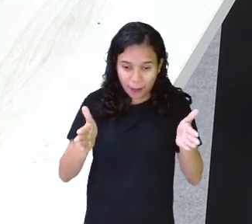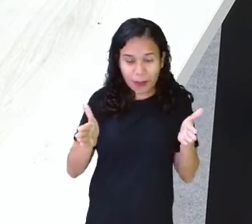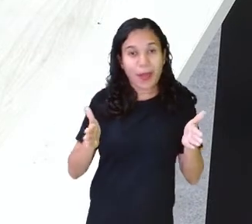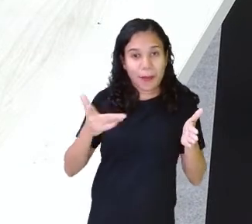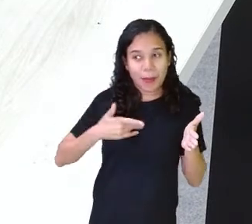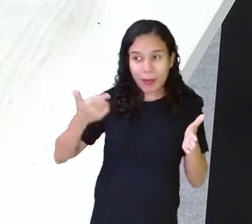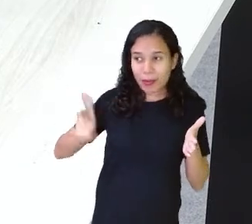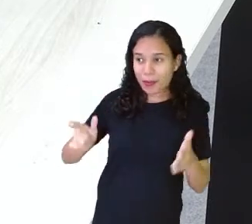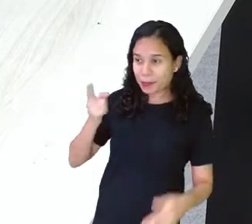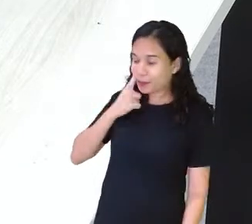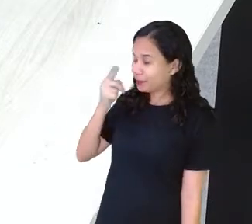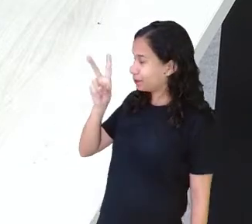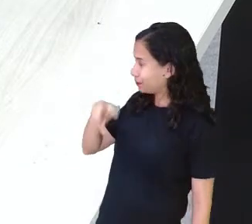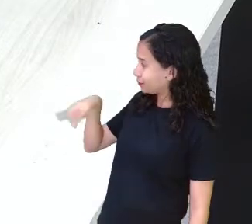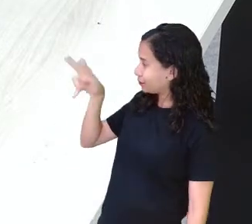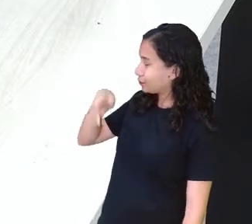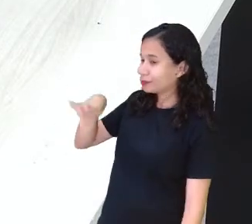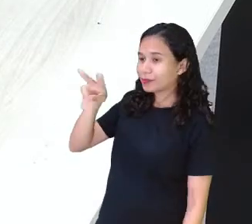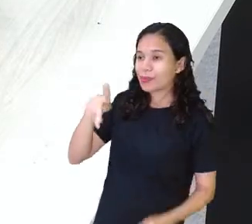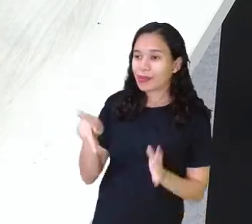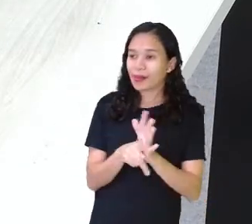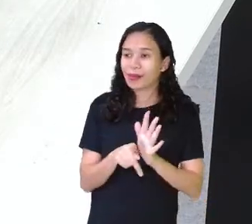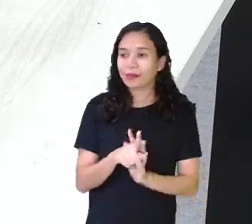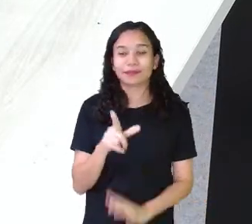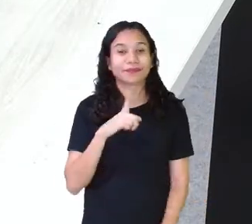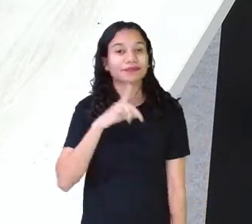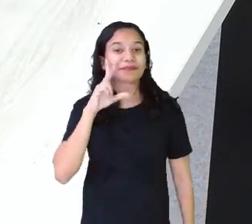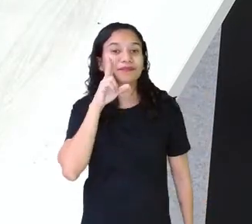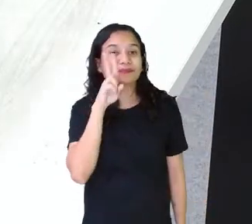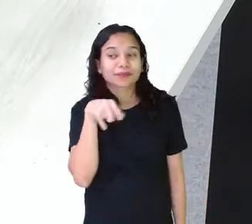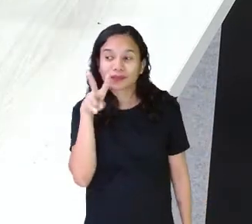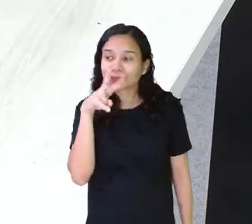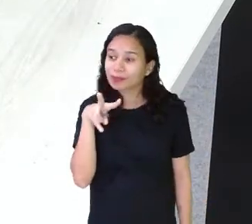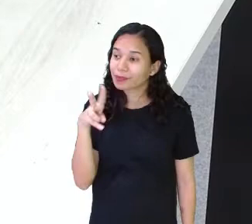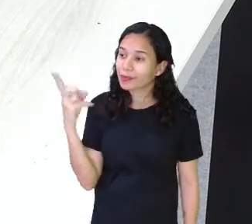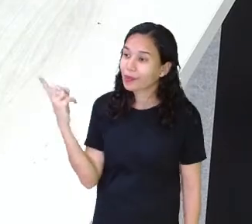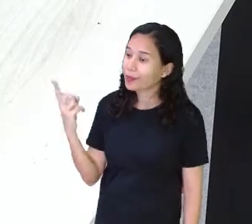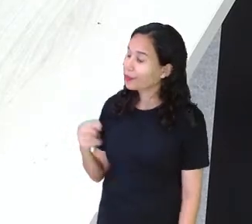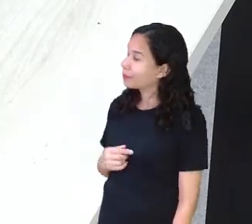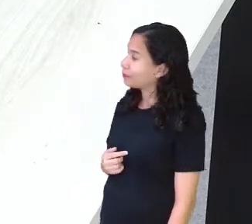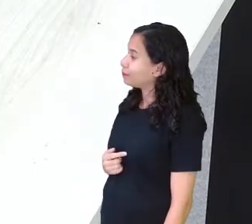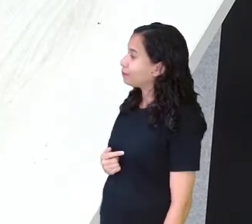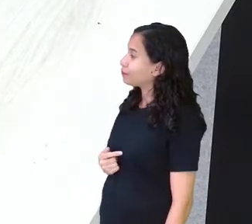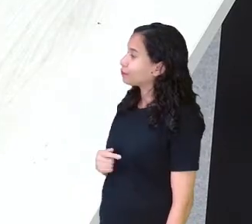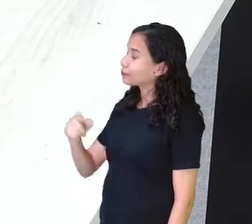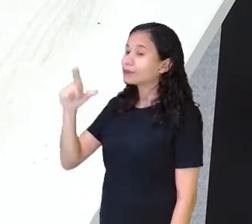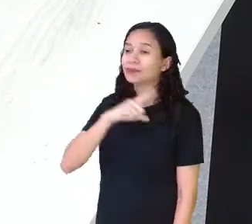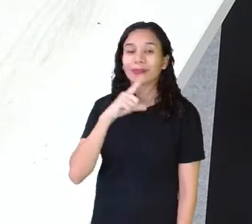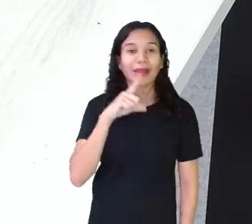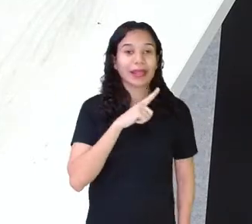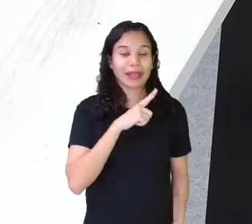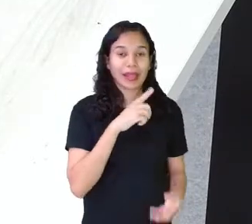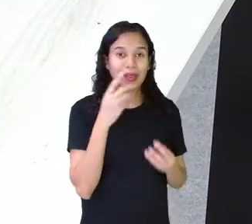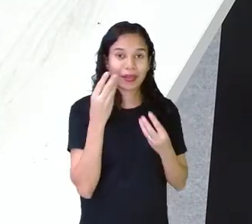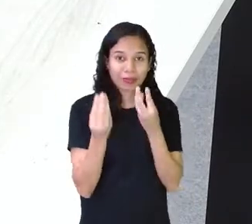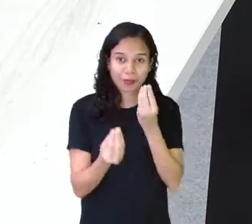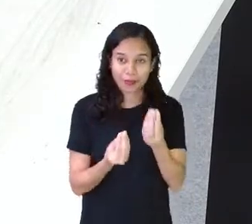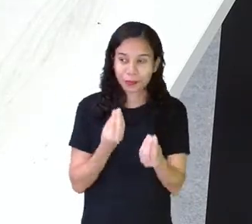espacial. Faces laterais do prisma, retangulares. Eu tenho aqui um